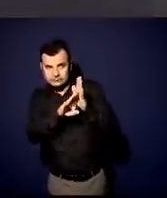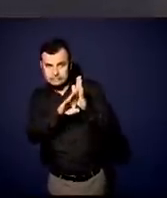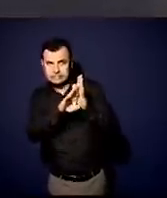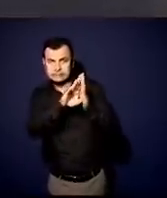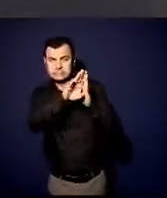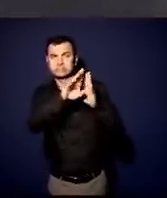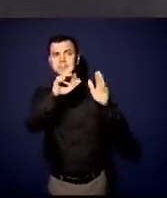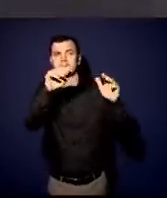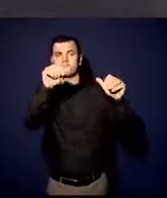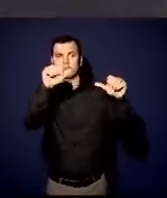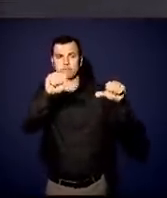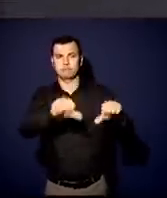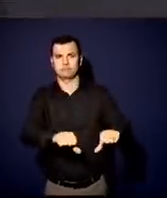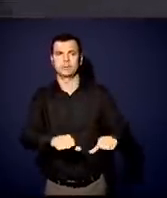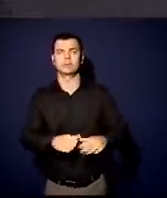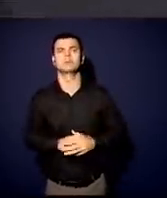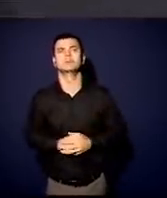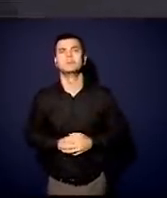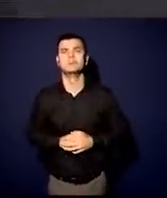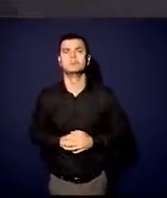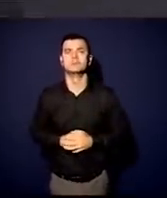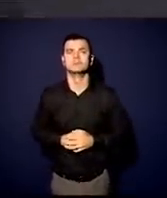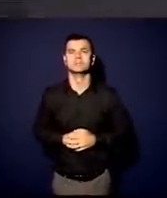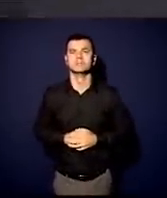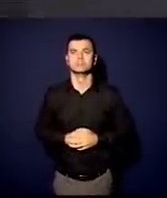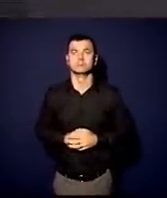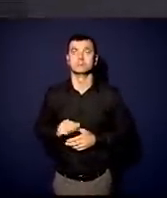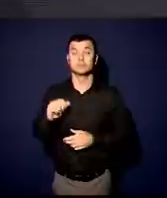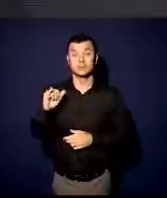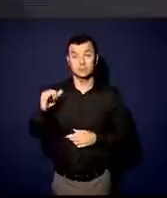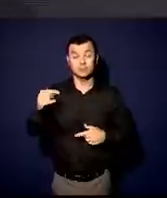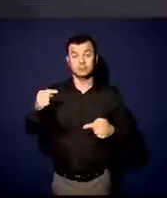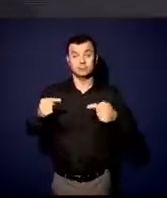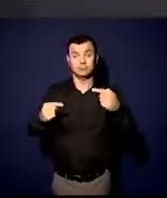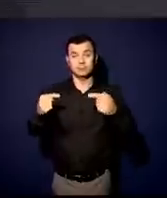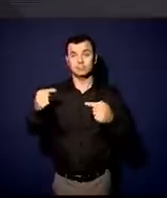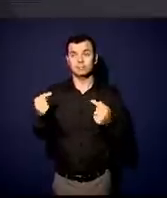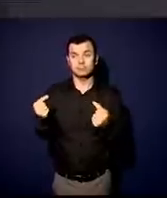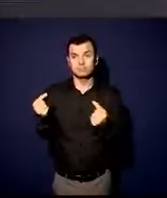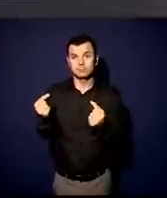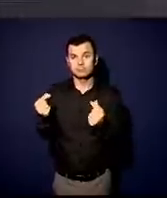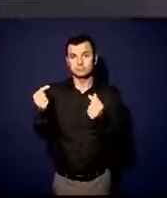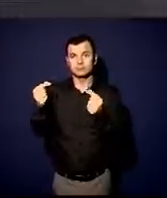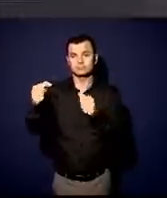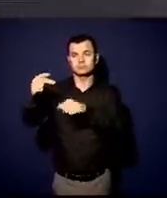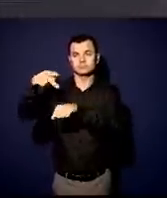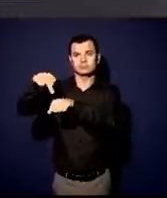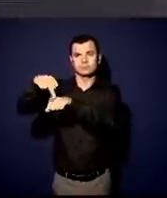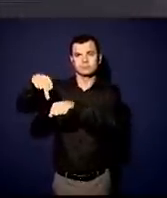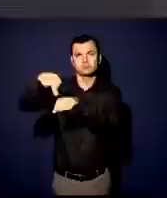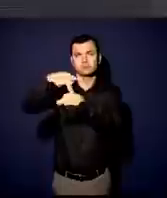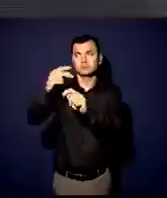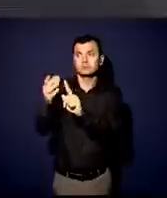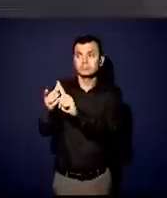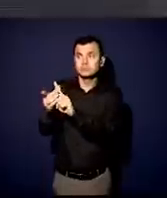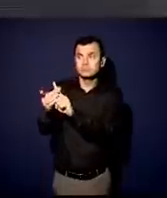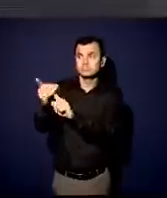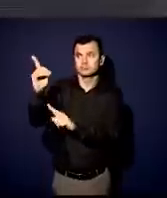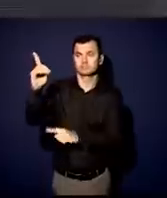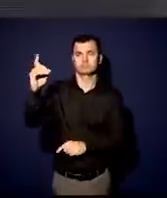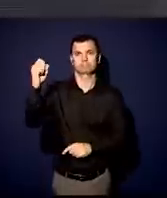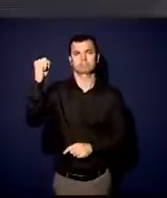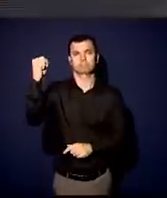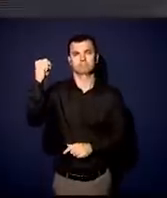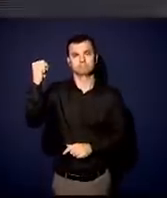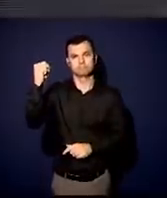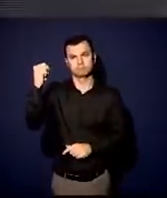si só mesmo mantendo a política monetária relativa entre entre países de dólar forte tá Então